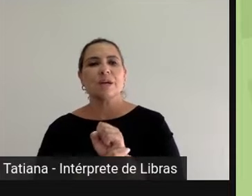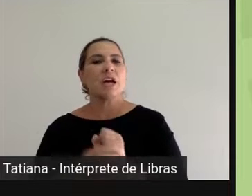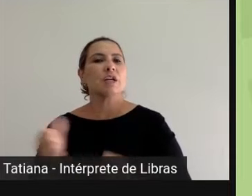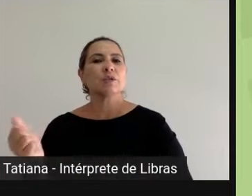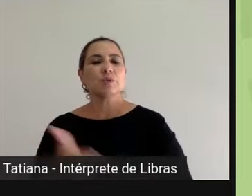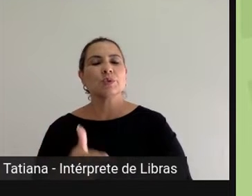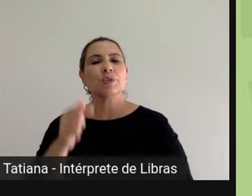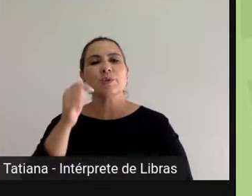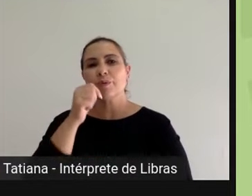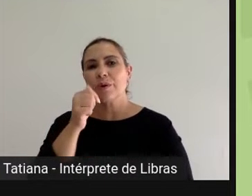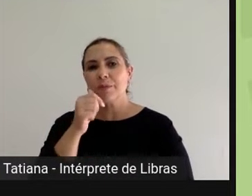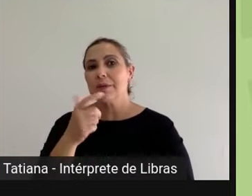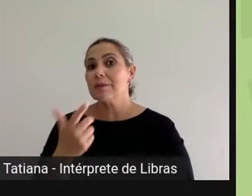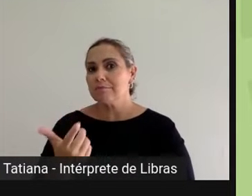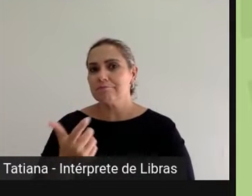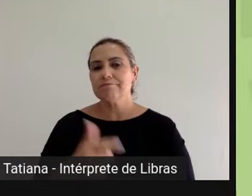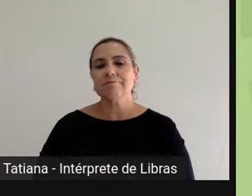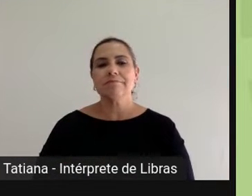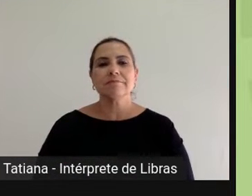feminino.